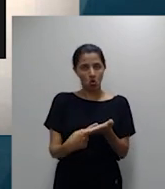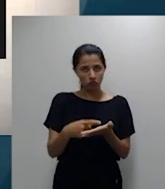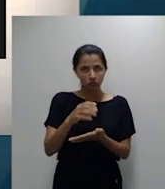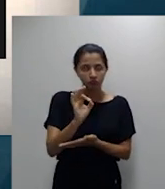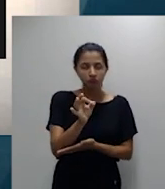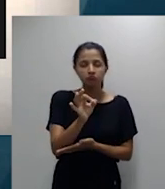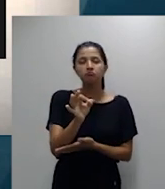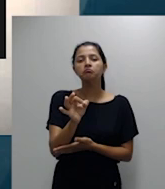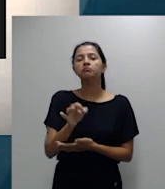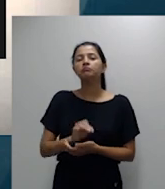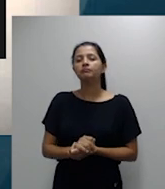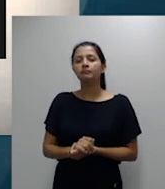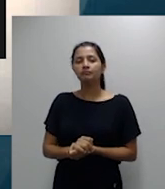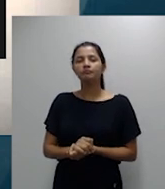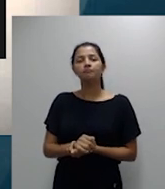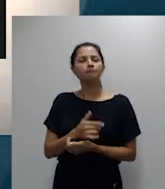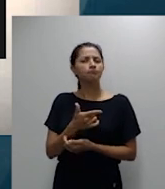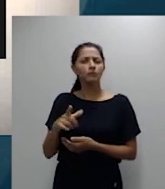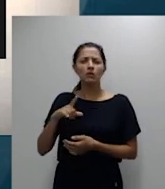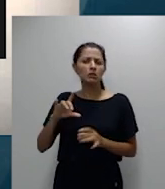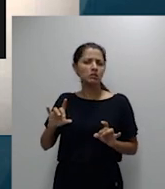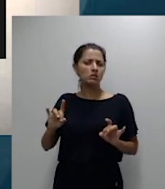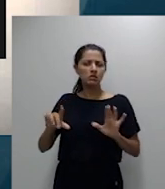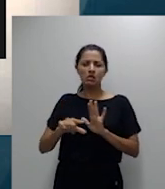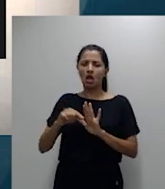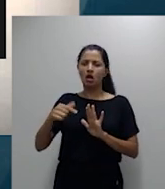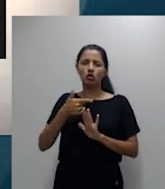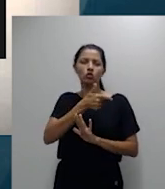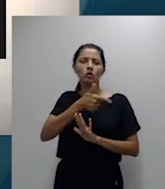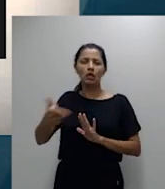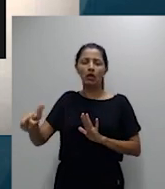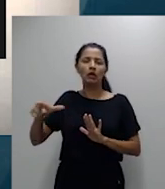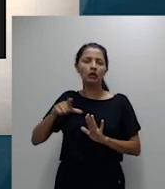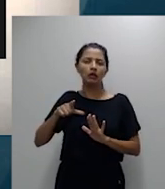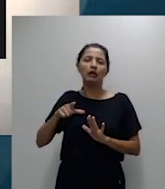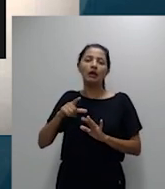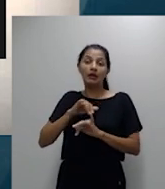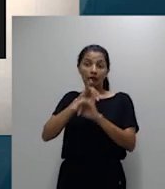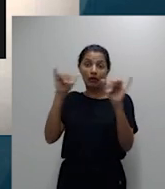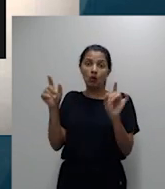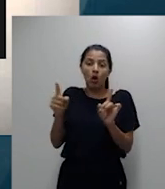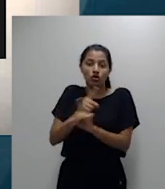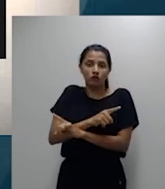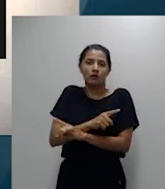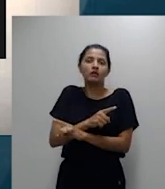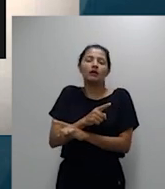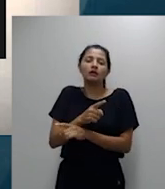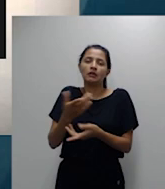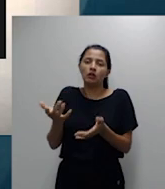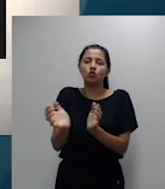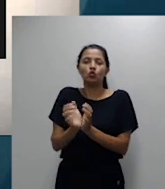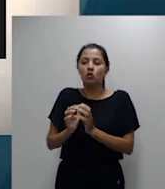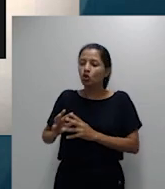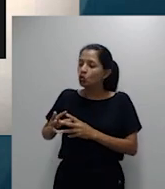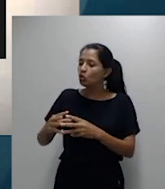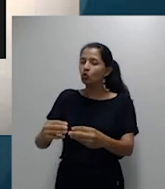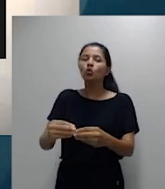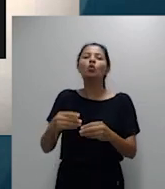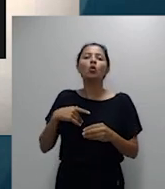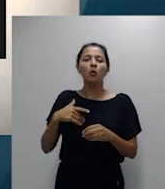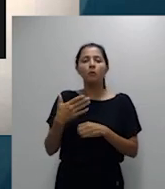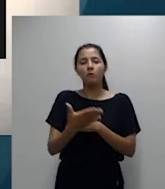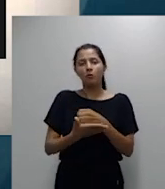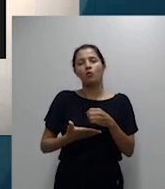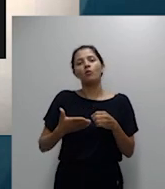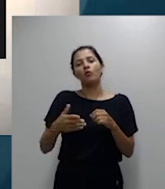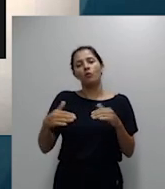eu vejo também que não há destaques idade a divergência então a turma a unanimidade mexendo